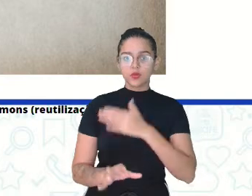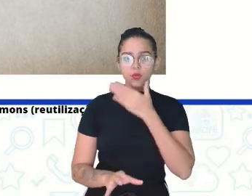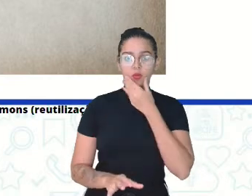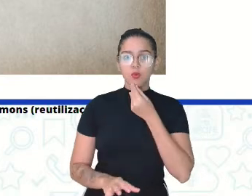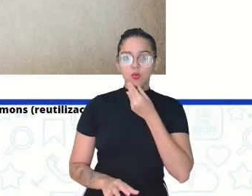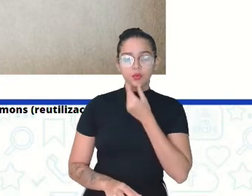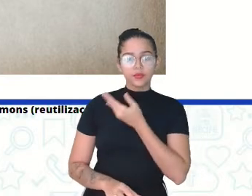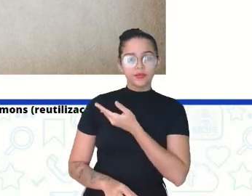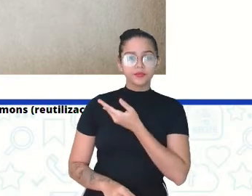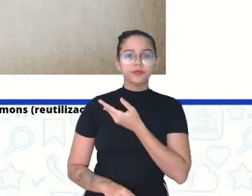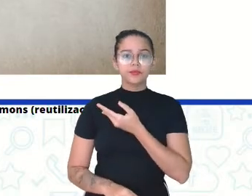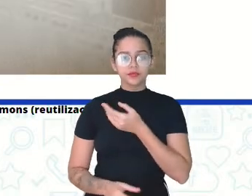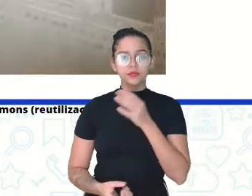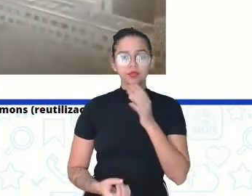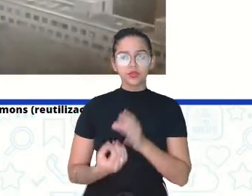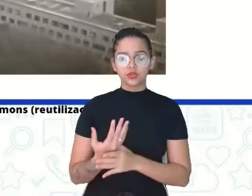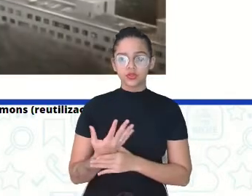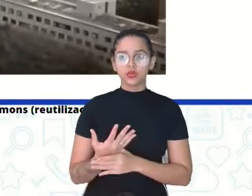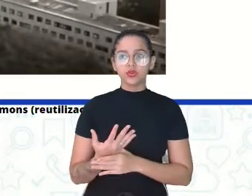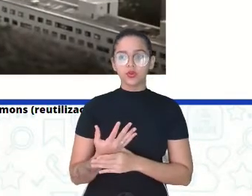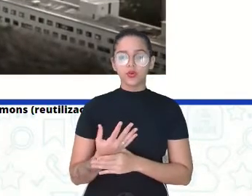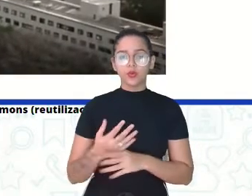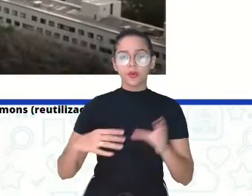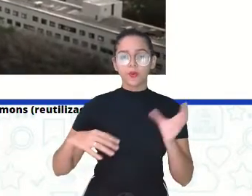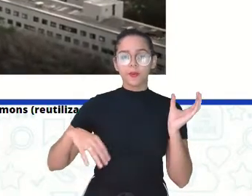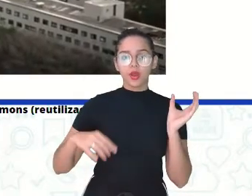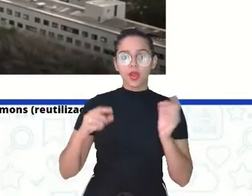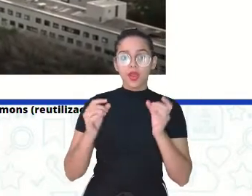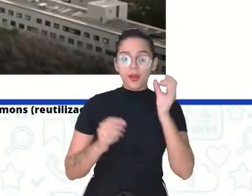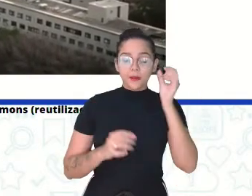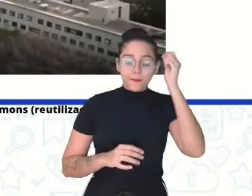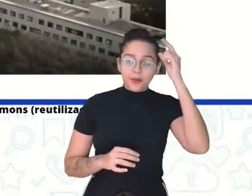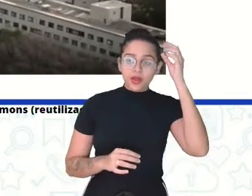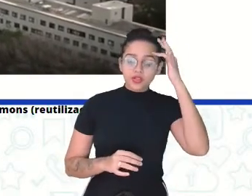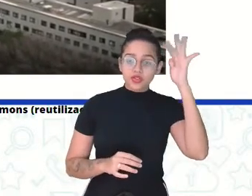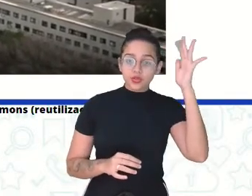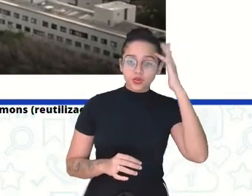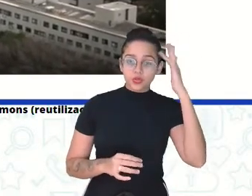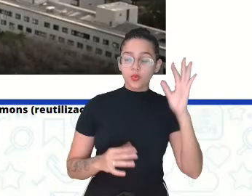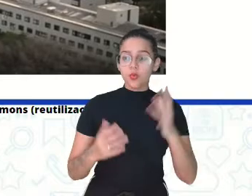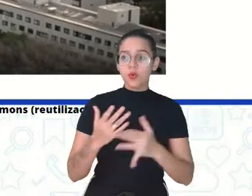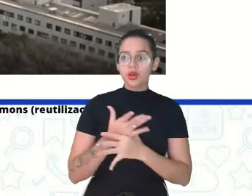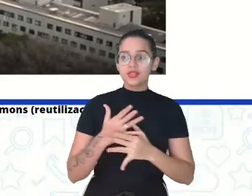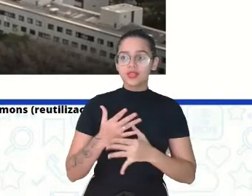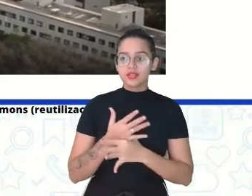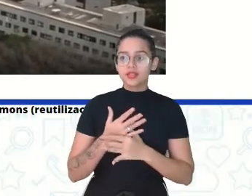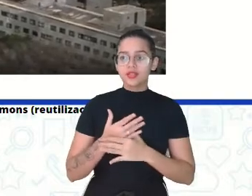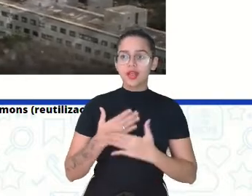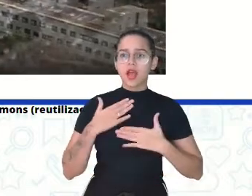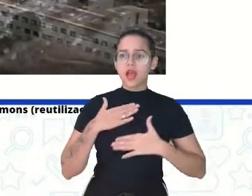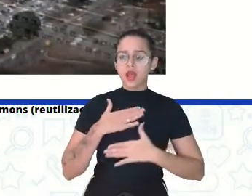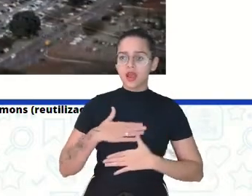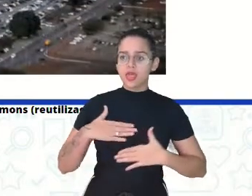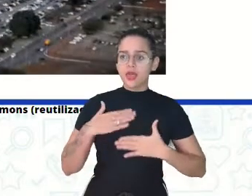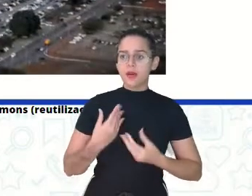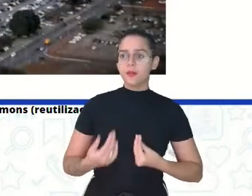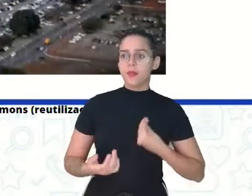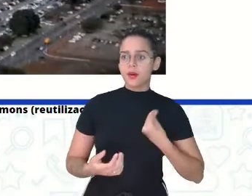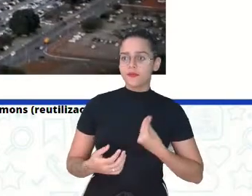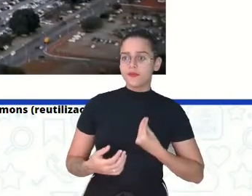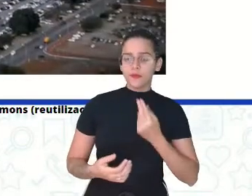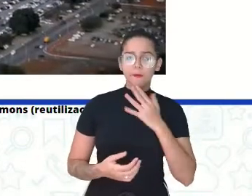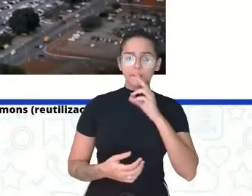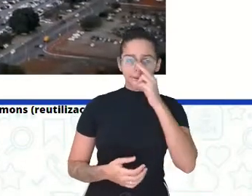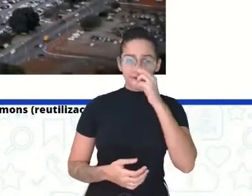Costa, criador do Plano Piloto de Brasília, imaginou uma cidade ordenada, eficiente, agradável para se viver e que ao mesmo